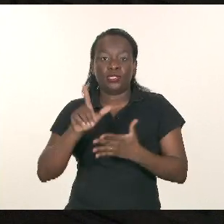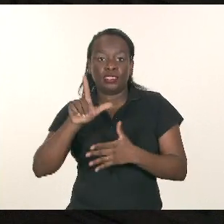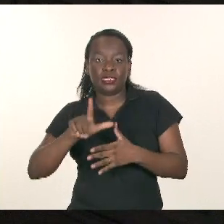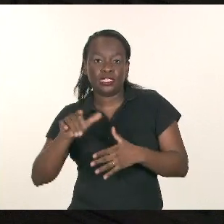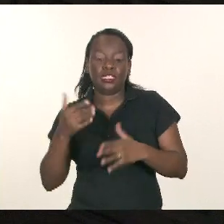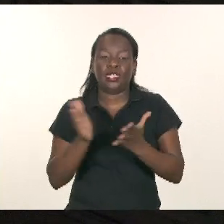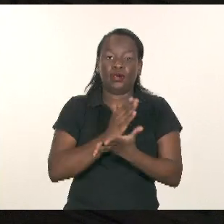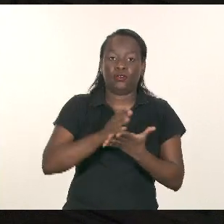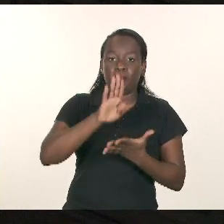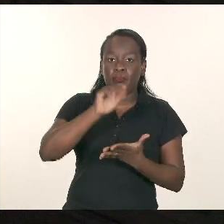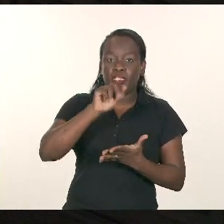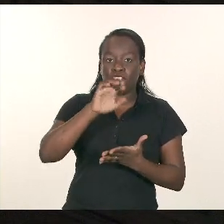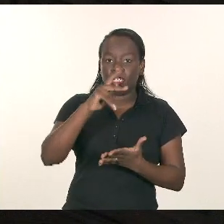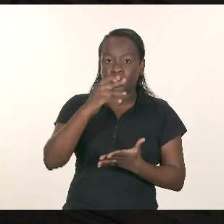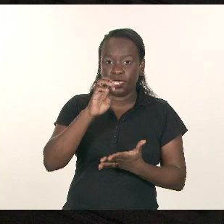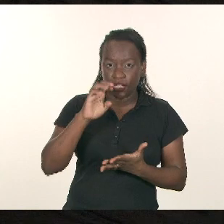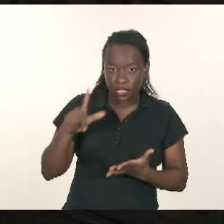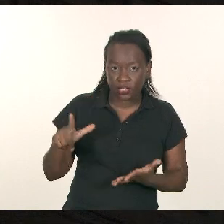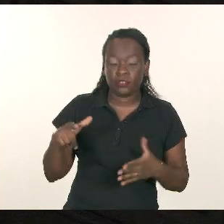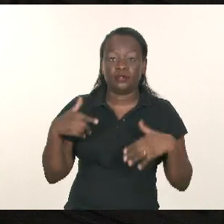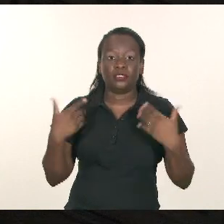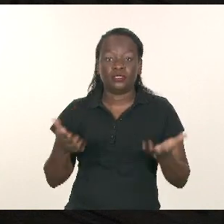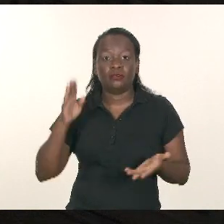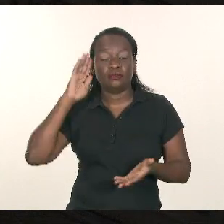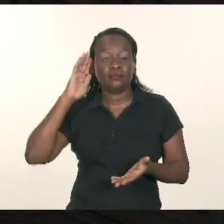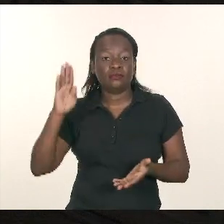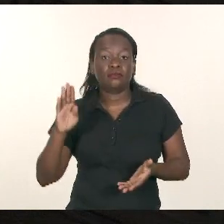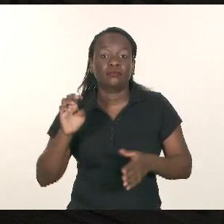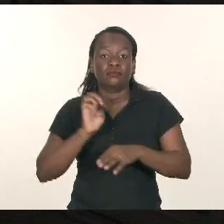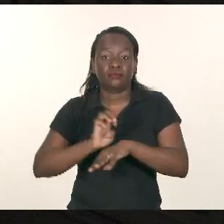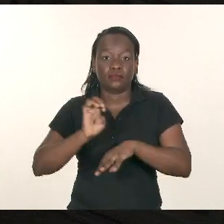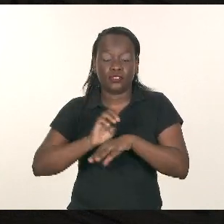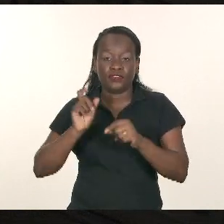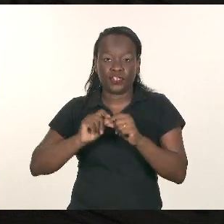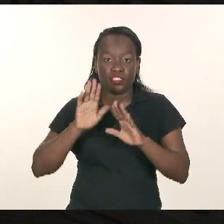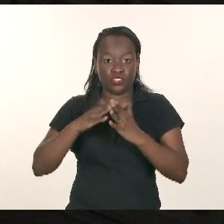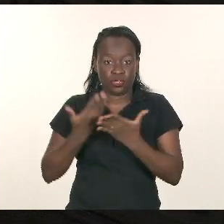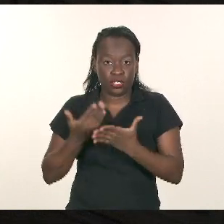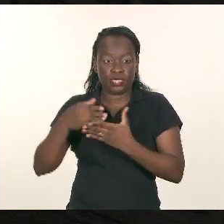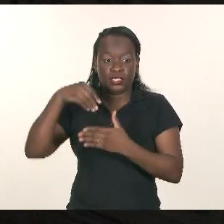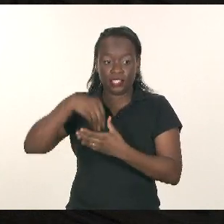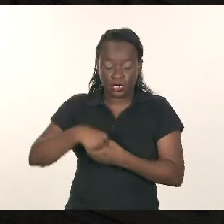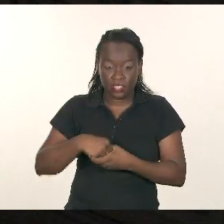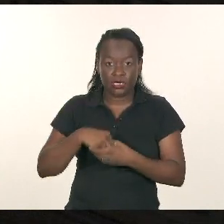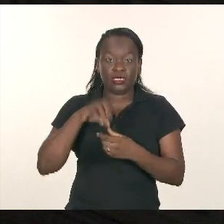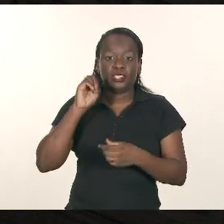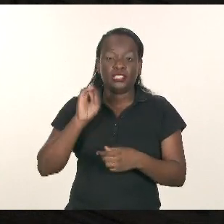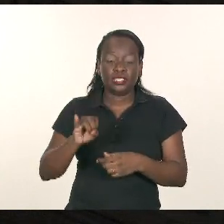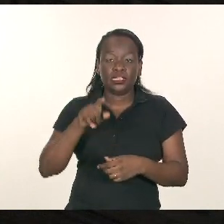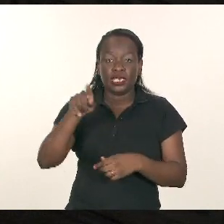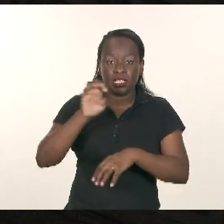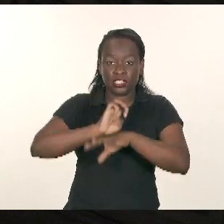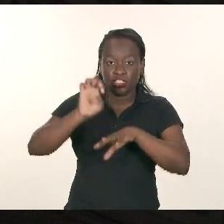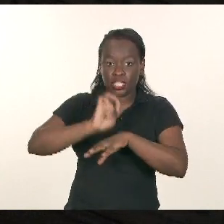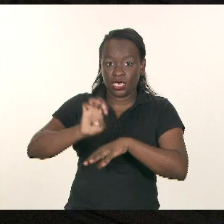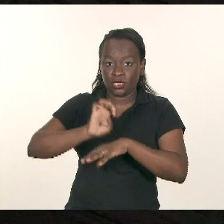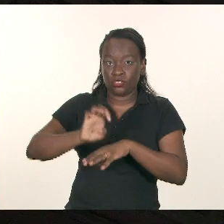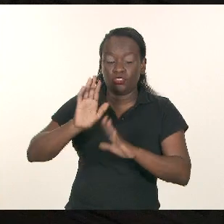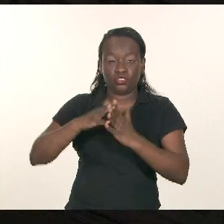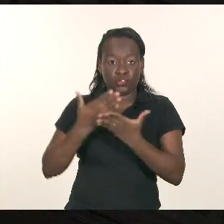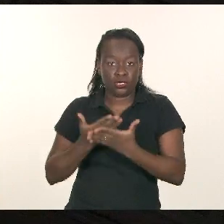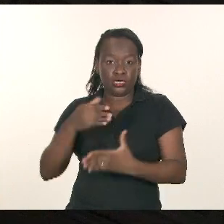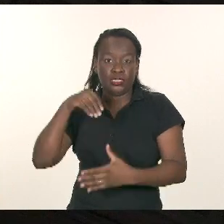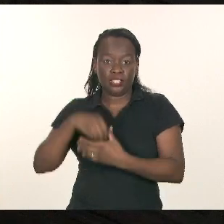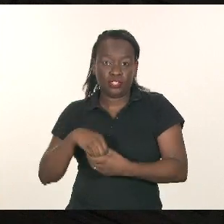são bacharéis, e, sobretudo, no caso do estágio feito em escolas, se o estagiário na